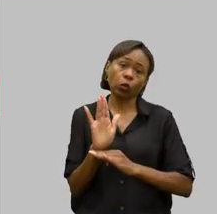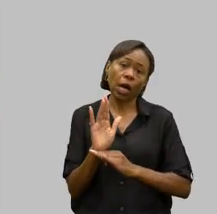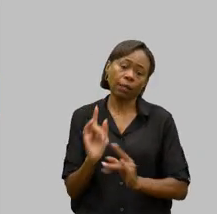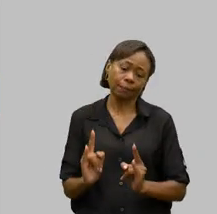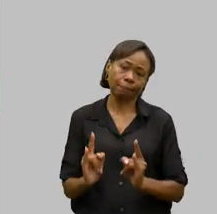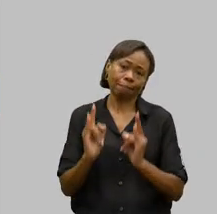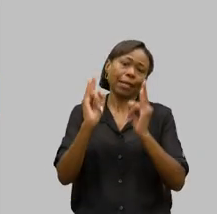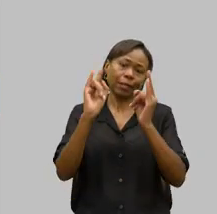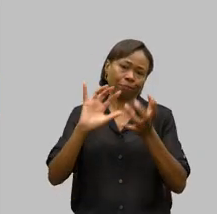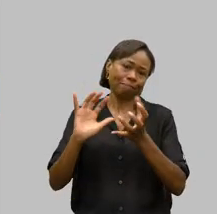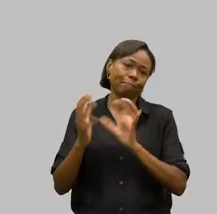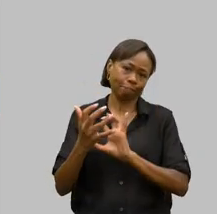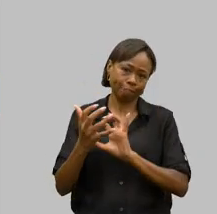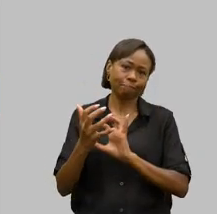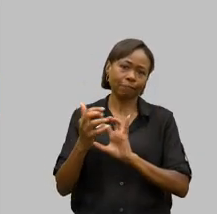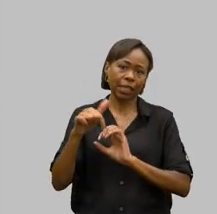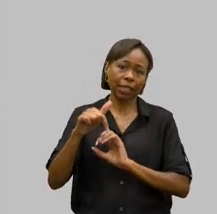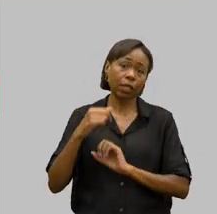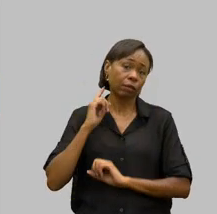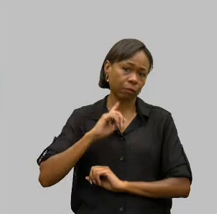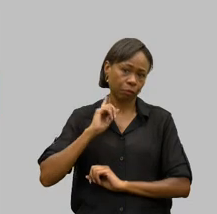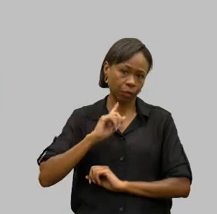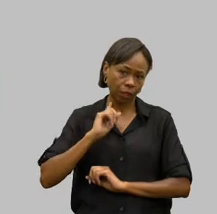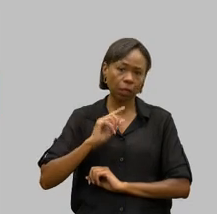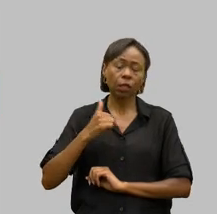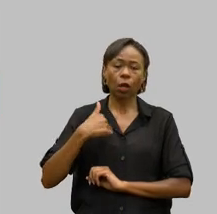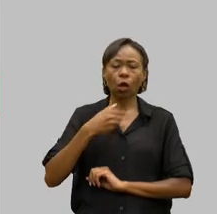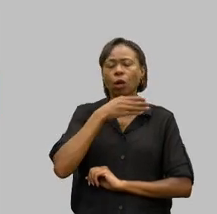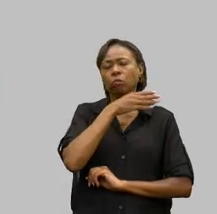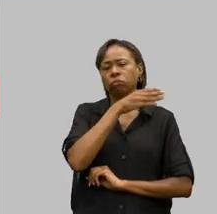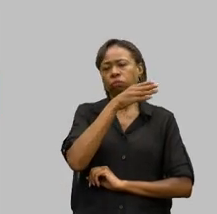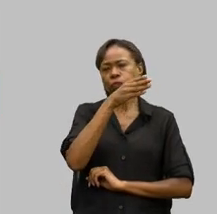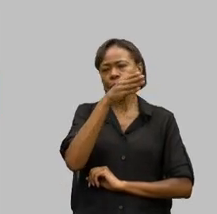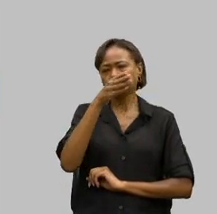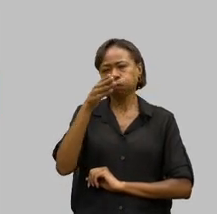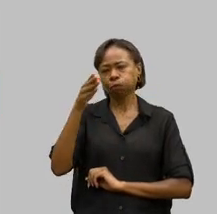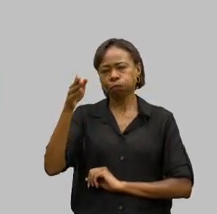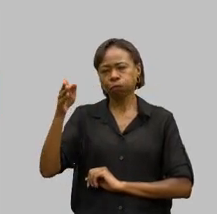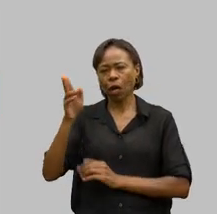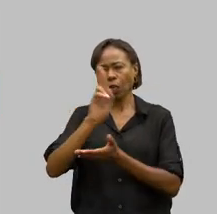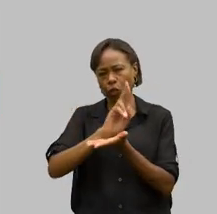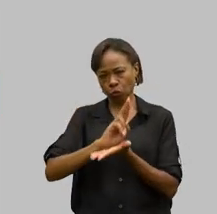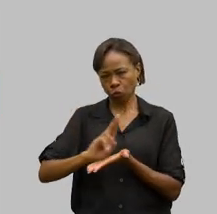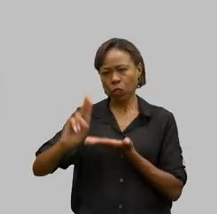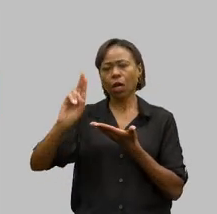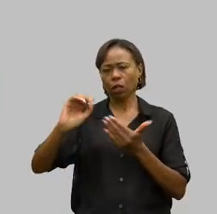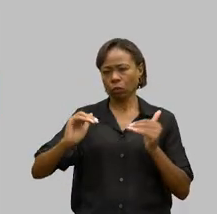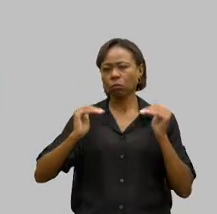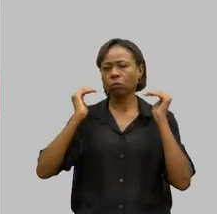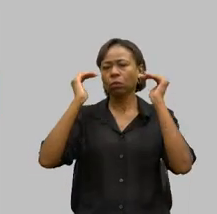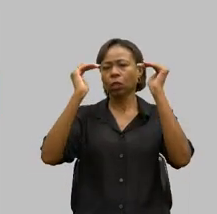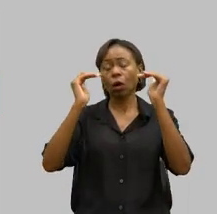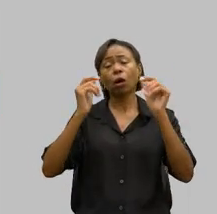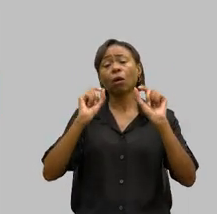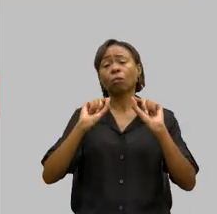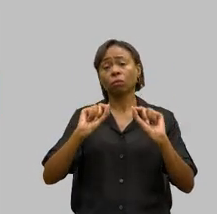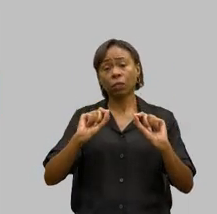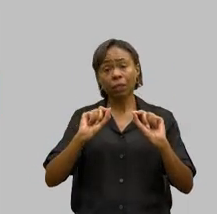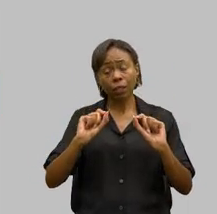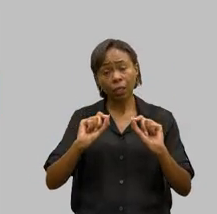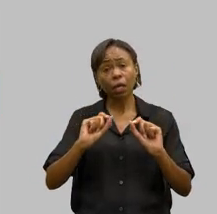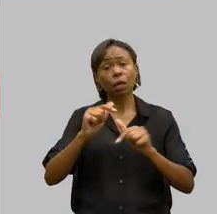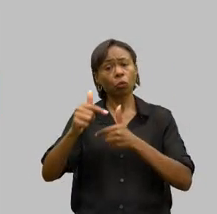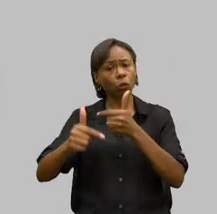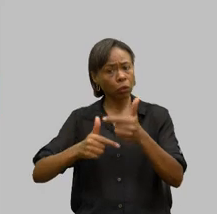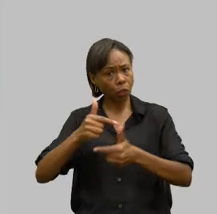tempo aqui em Minas. Eu vou iniciar essa rodada de visitas às instituições superiores, para que a gente possa também fazer um trabalho parecido